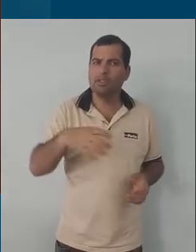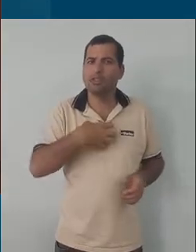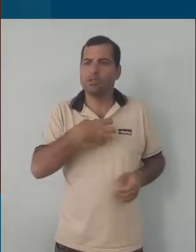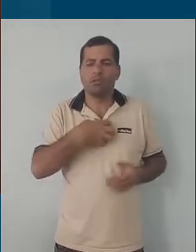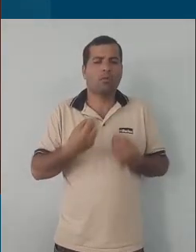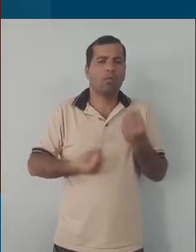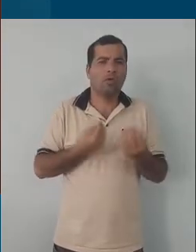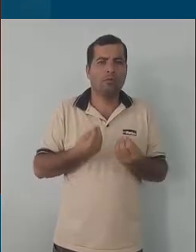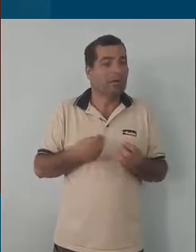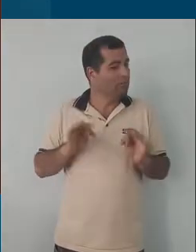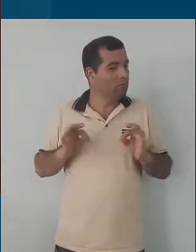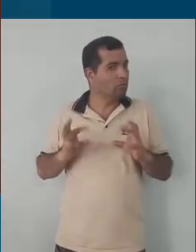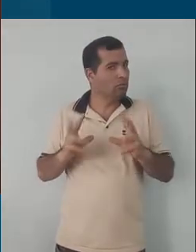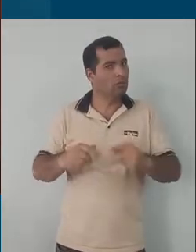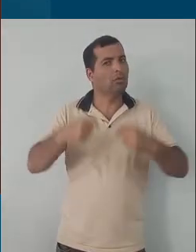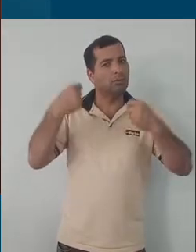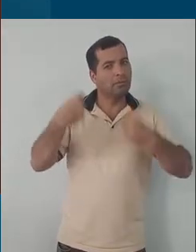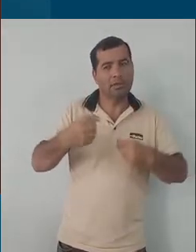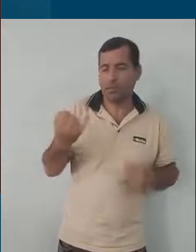Isso